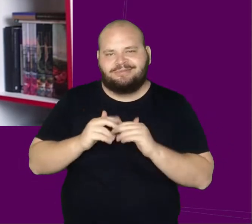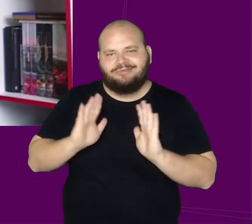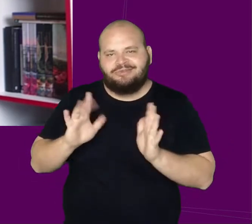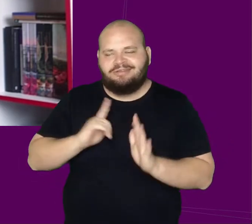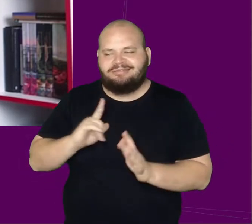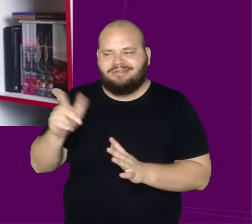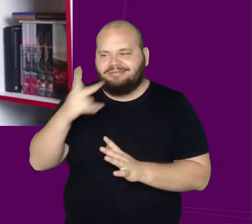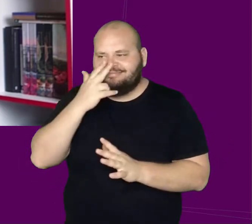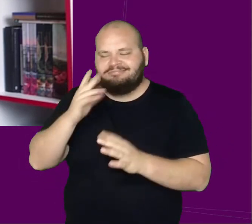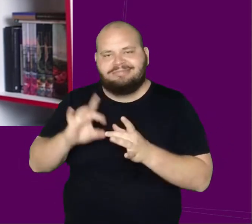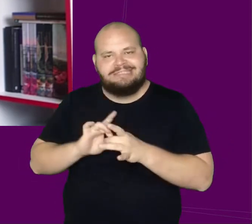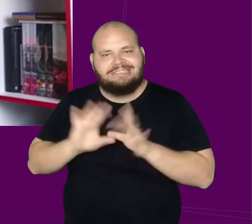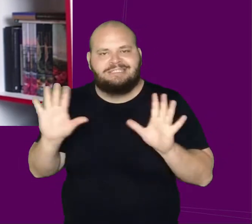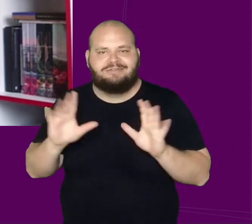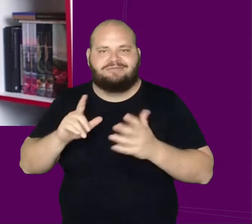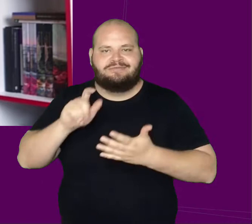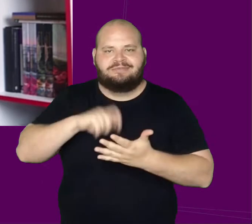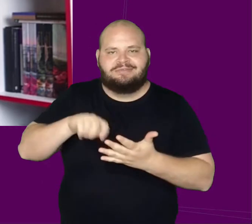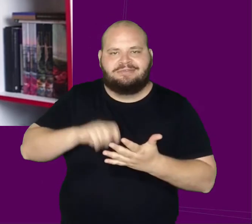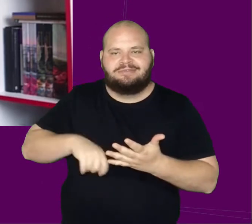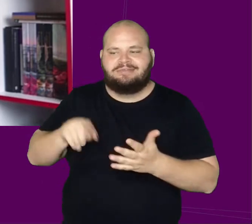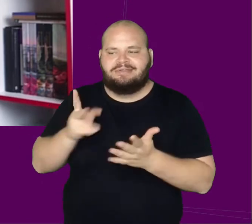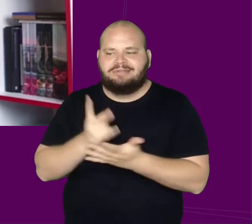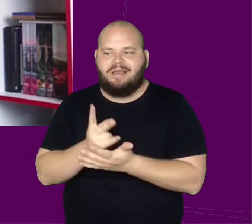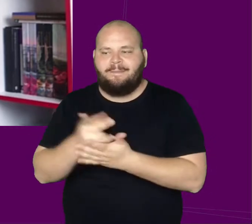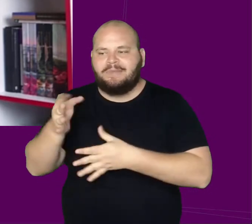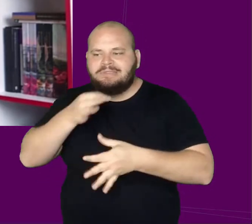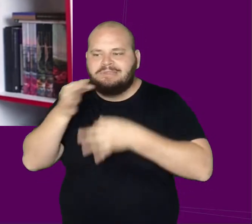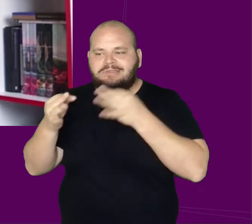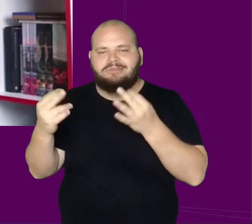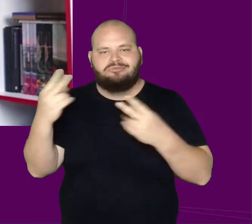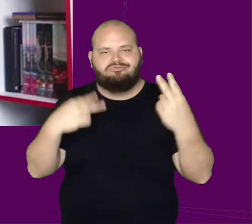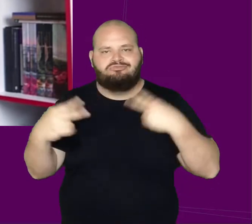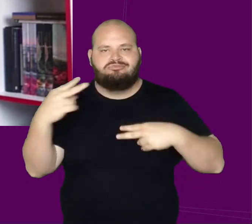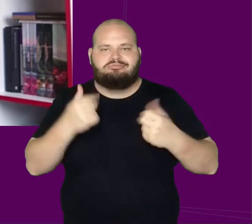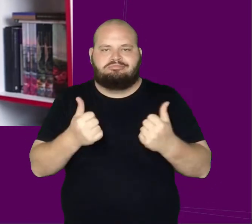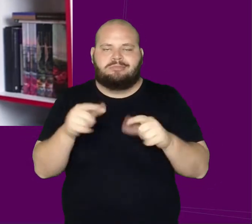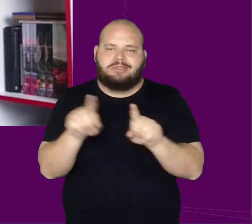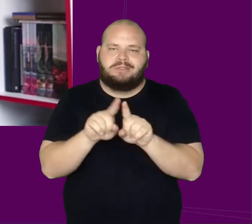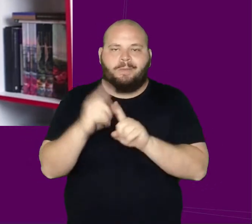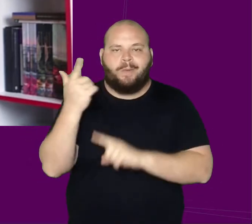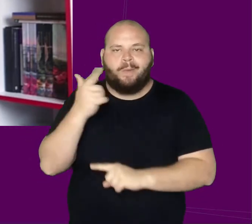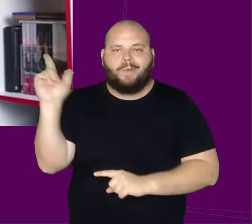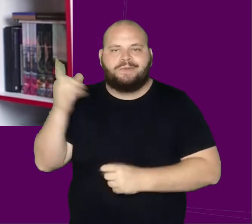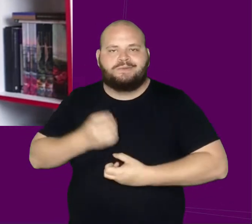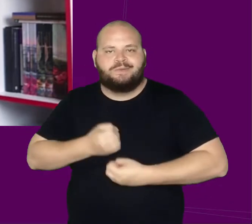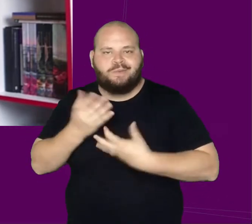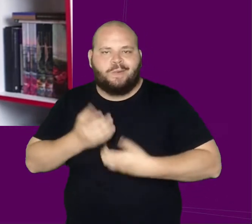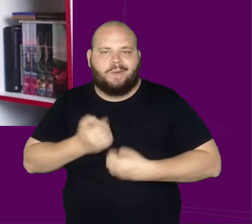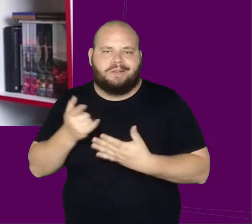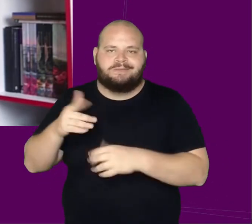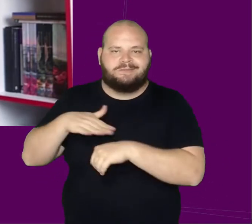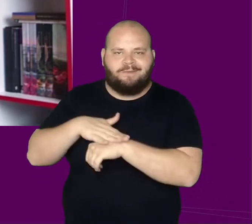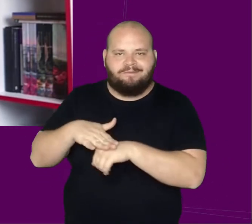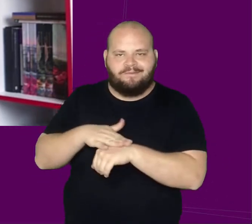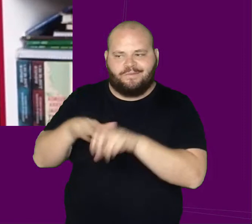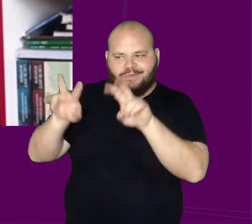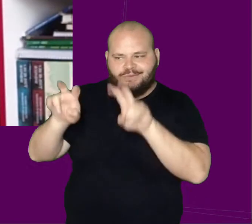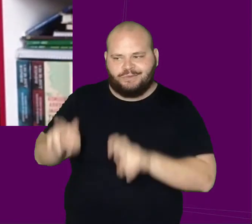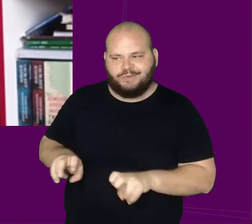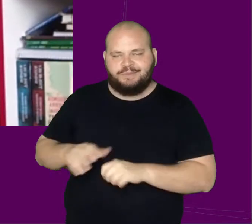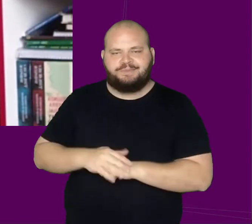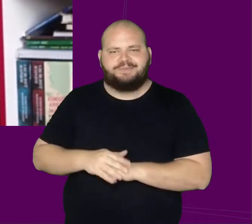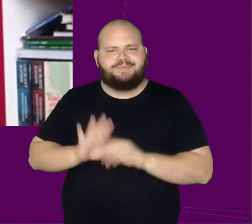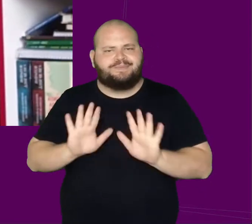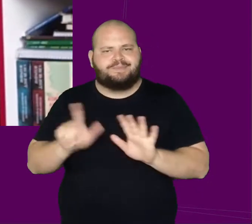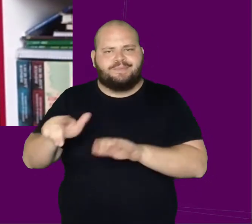aval desde o início, né? Ela é bem vista pela crítica e pelos outros poetas com quem ela conversa.